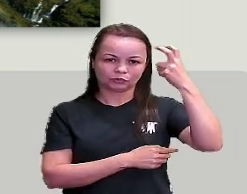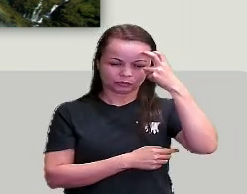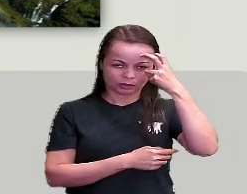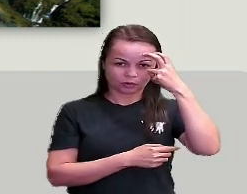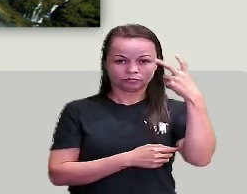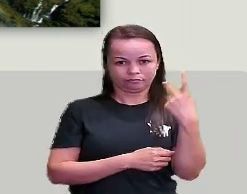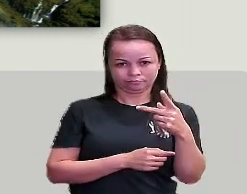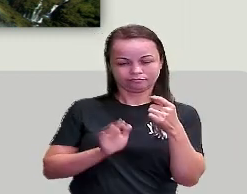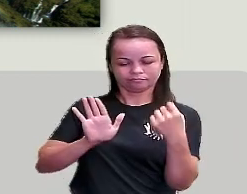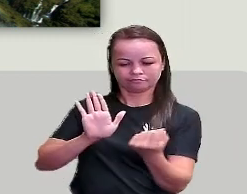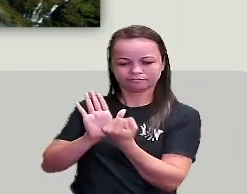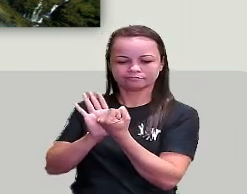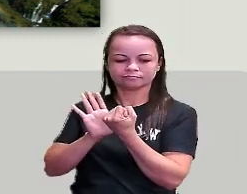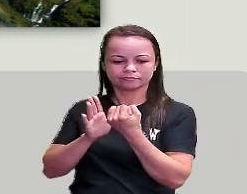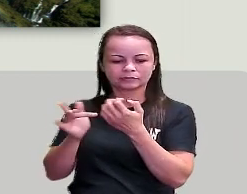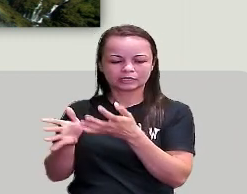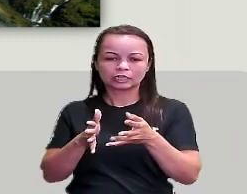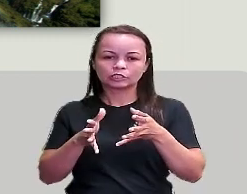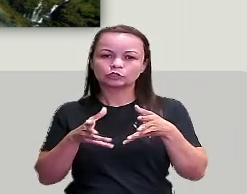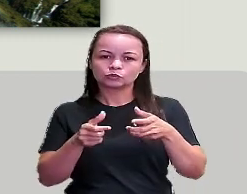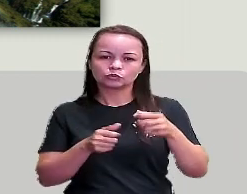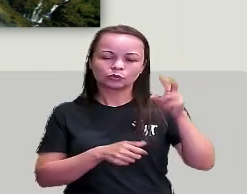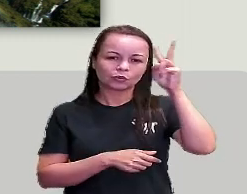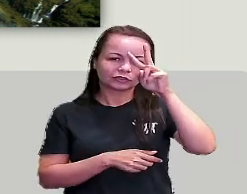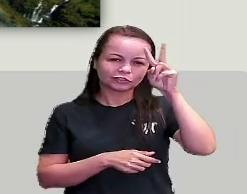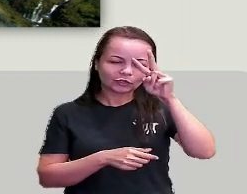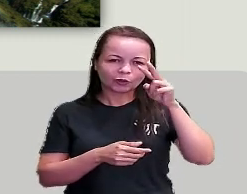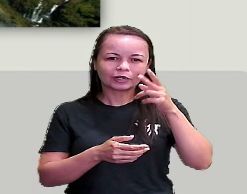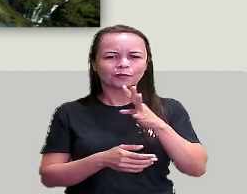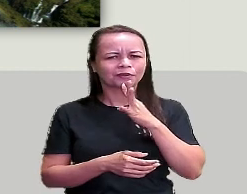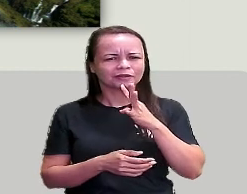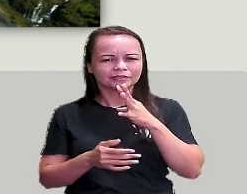histórico-cultural, podemos conhecer a história e tudo que envolve.